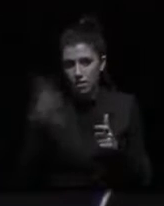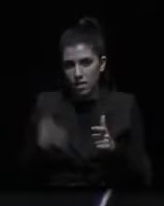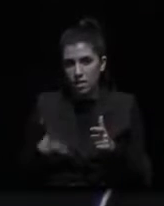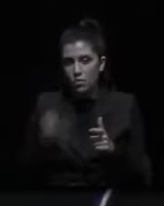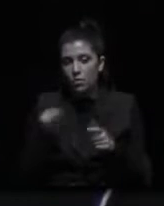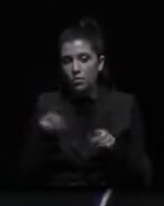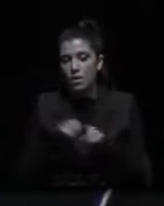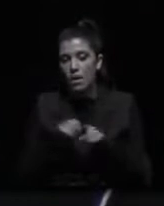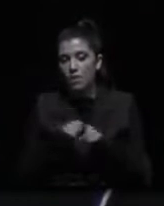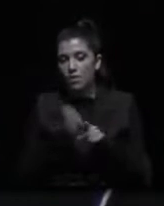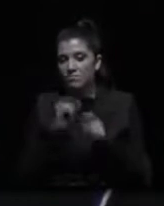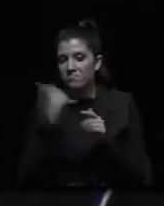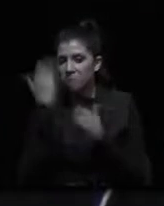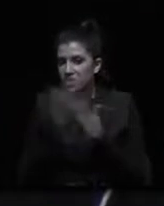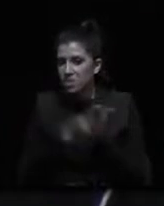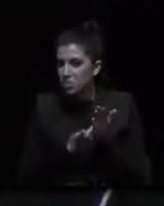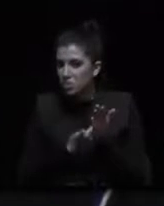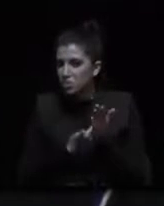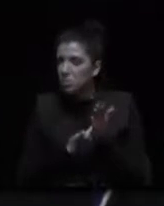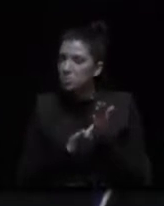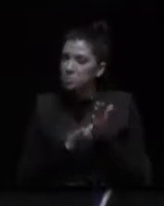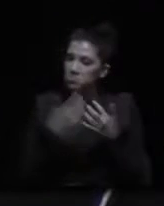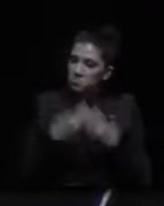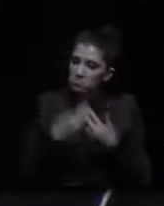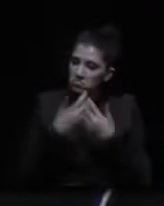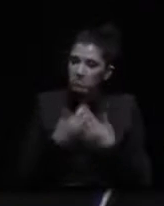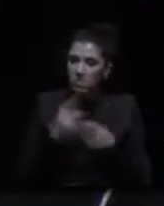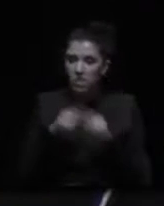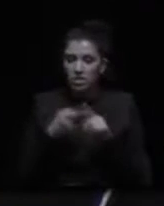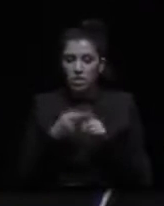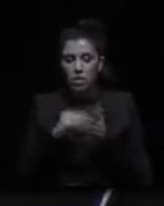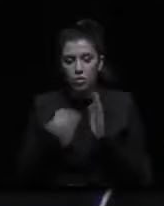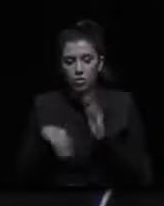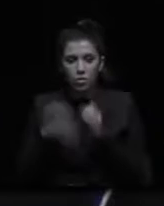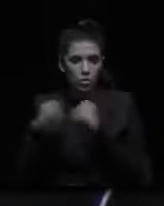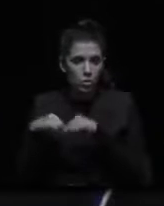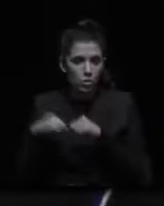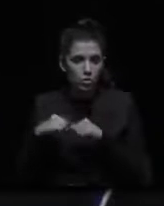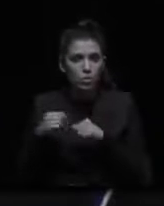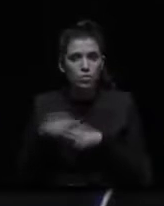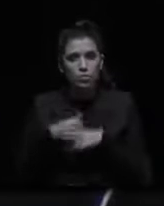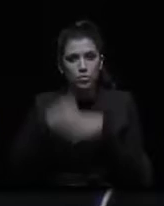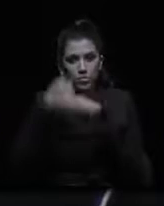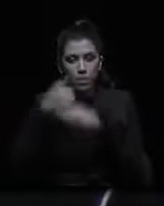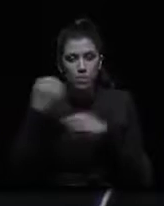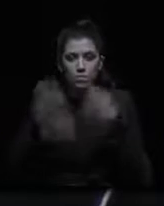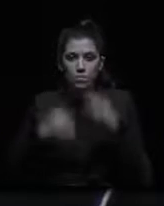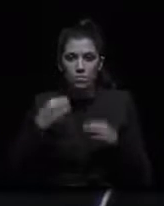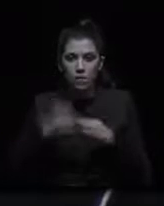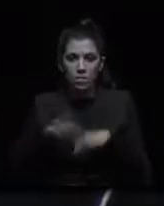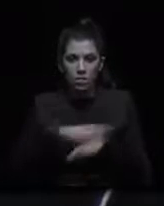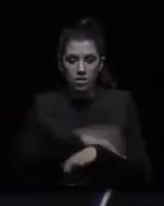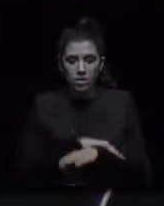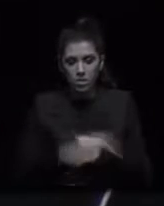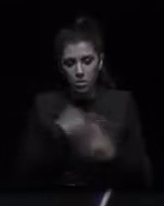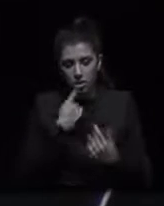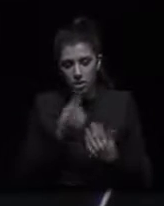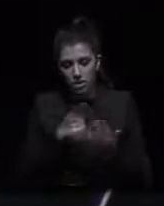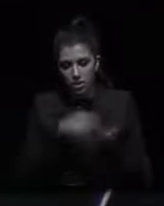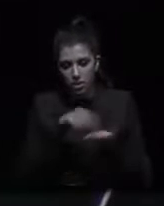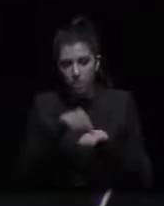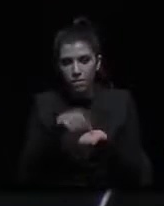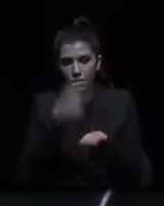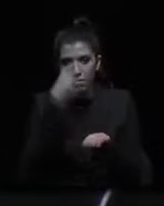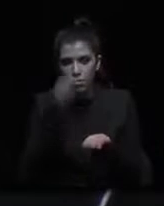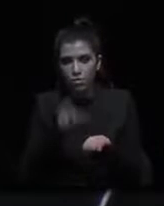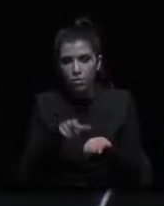duvidosa constitucionalidade, pois ainda este ano sucessivos acórdãos do Supremo Tribunal Administrativo vieram considerar a cobrança desta taxa ao consumidor